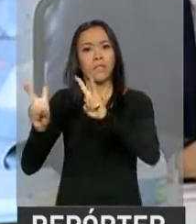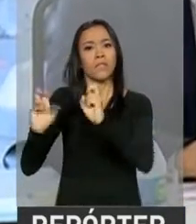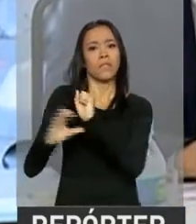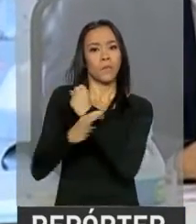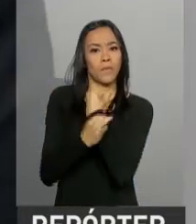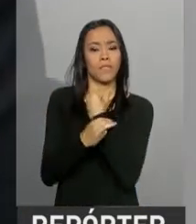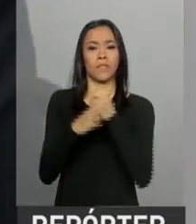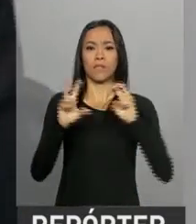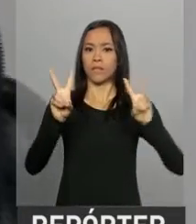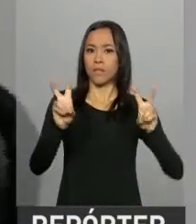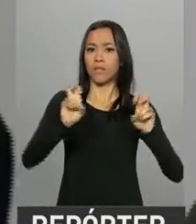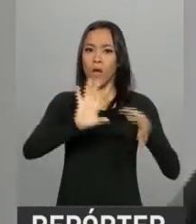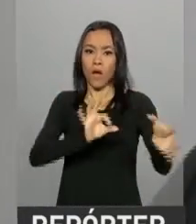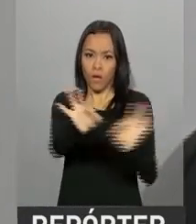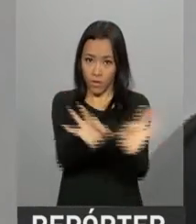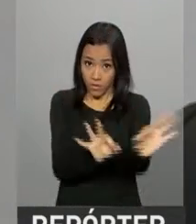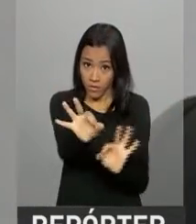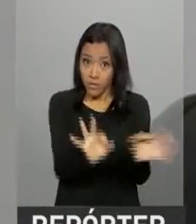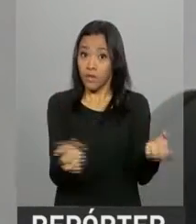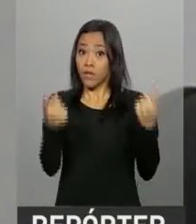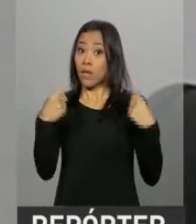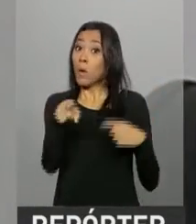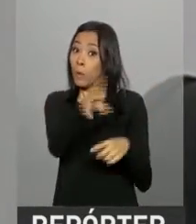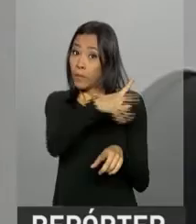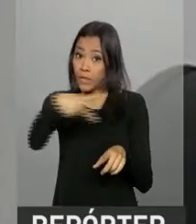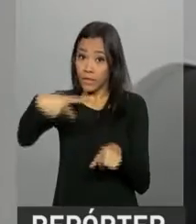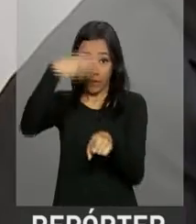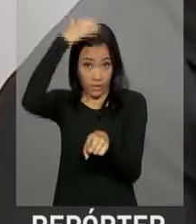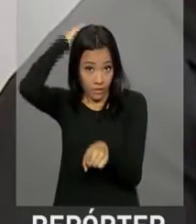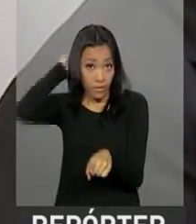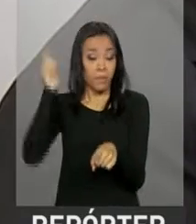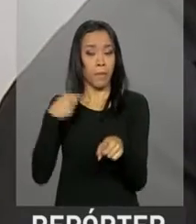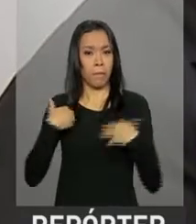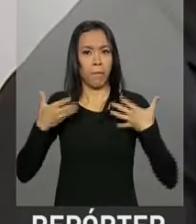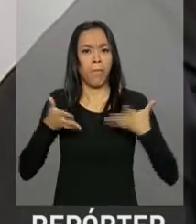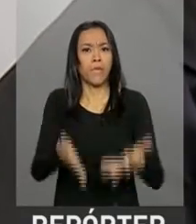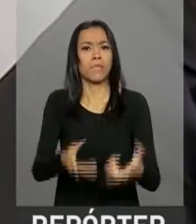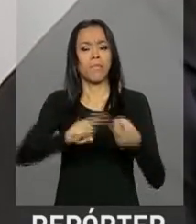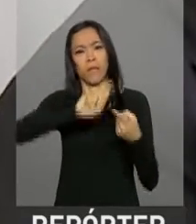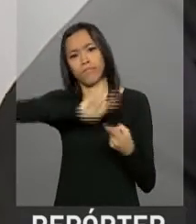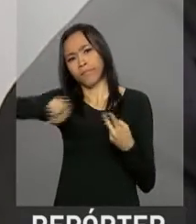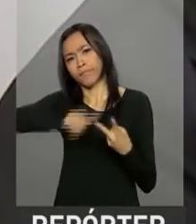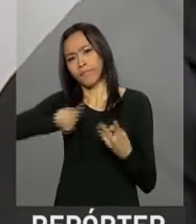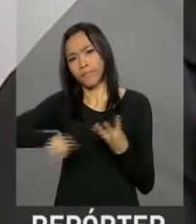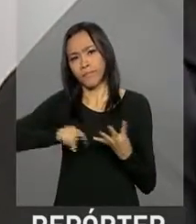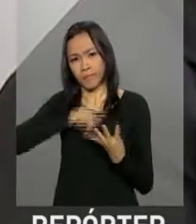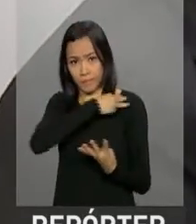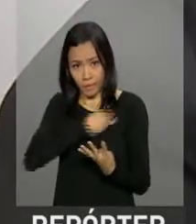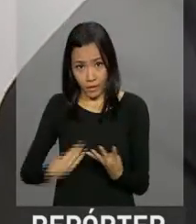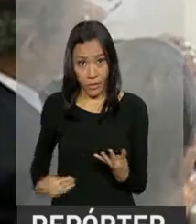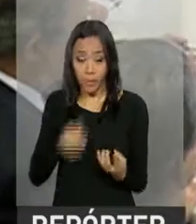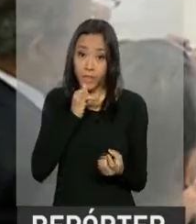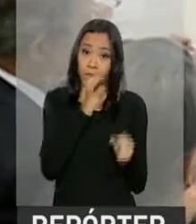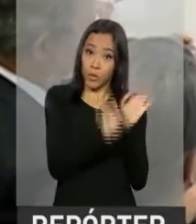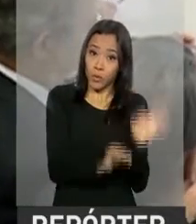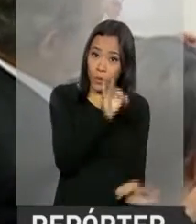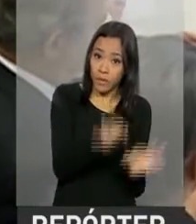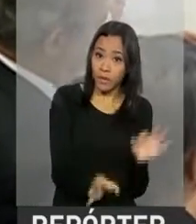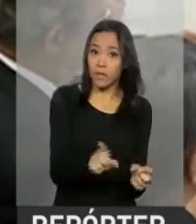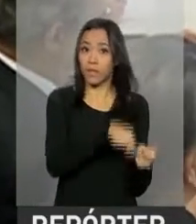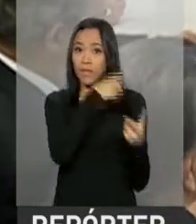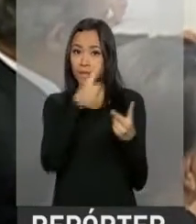organização além do presidente em exercício michel temer participaram ministros de diversas pastas como justiça e cidadania